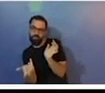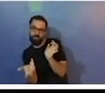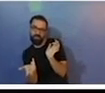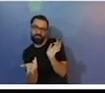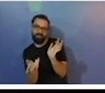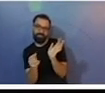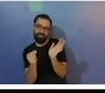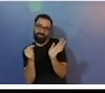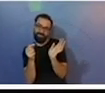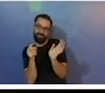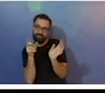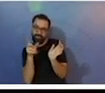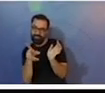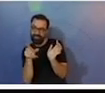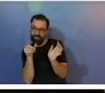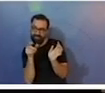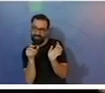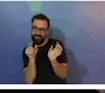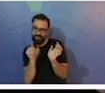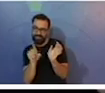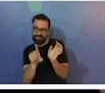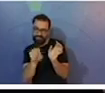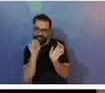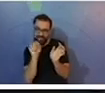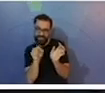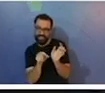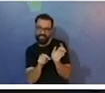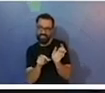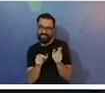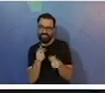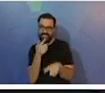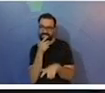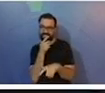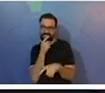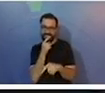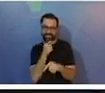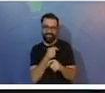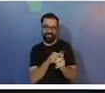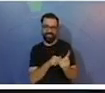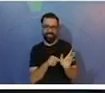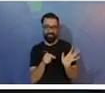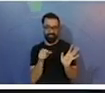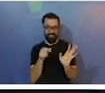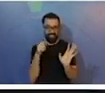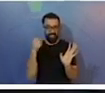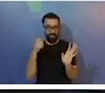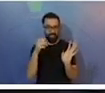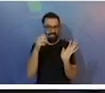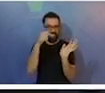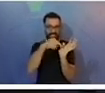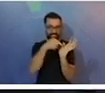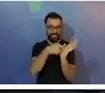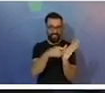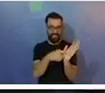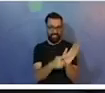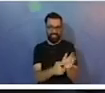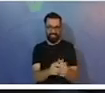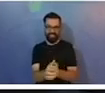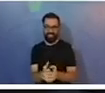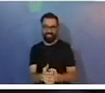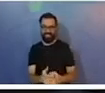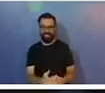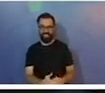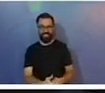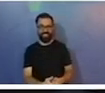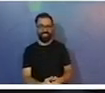que será que ela vai escolher? Ah, então pegou uma beiradinha e eu tenho que acertar outra agora. Eu tenho que acertar a coordenada que tá o